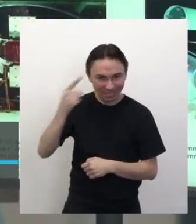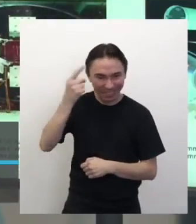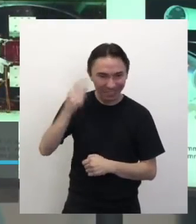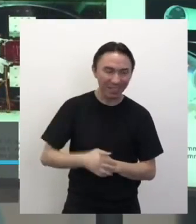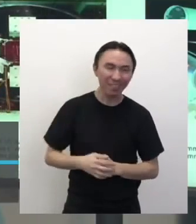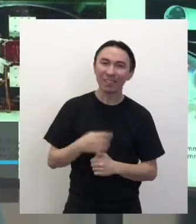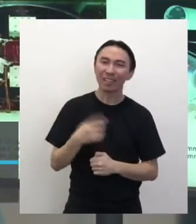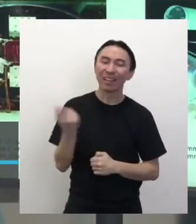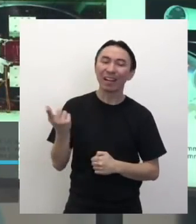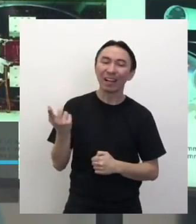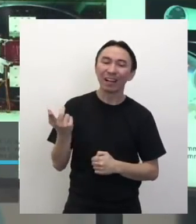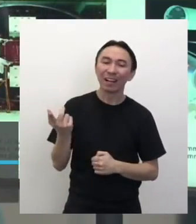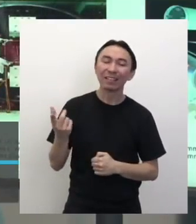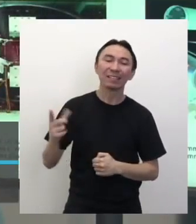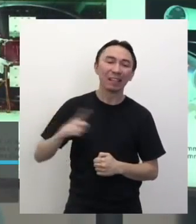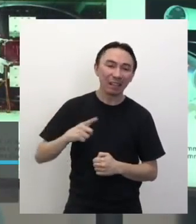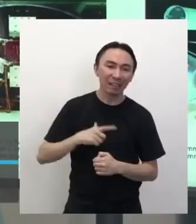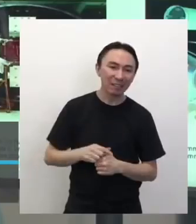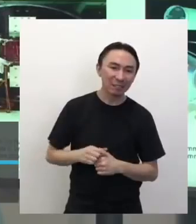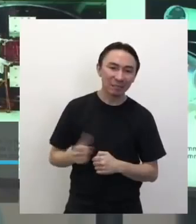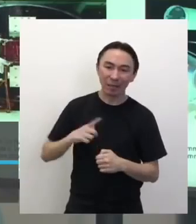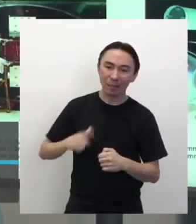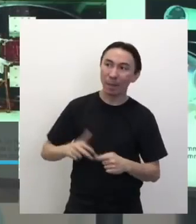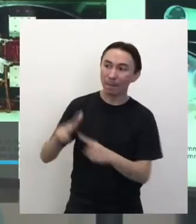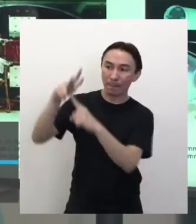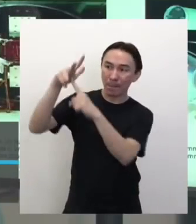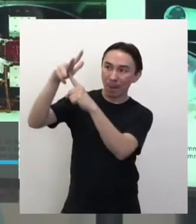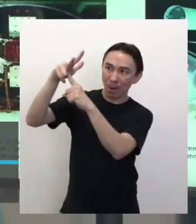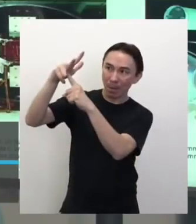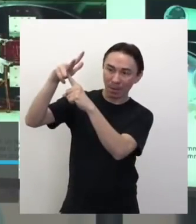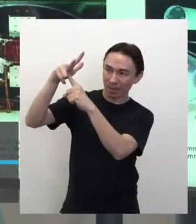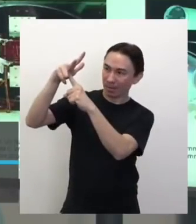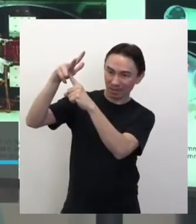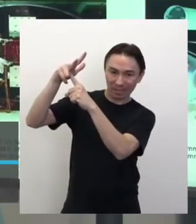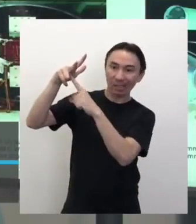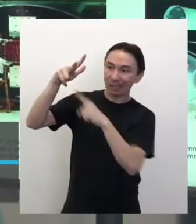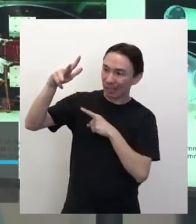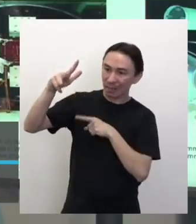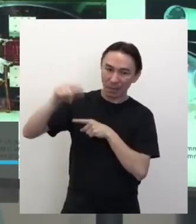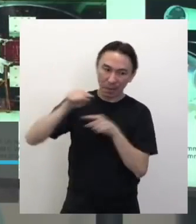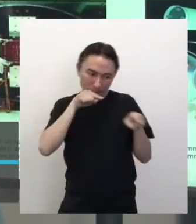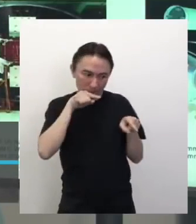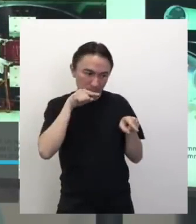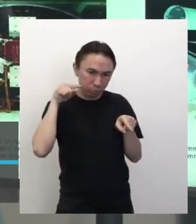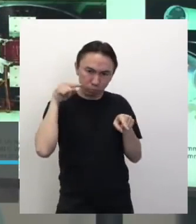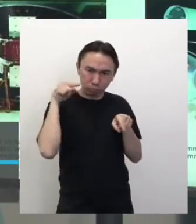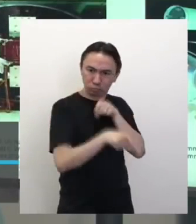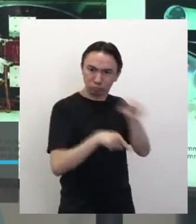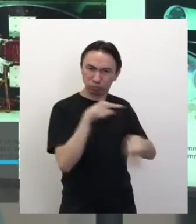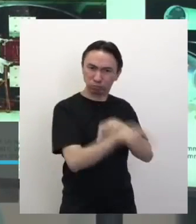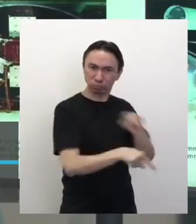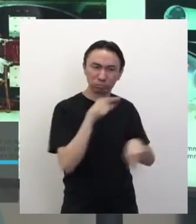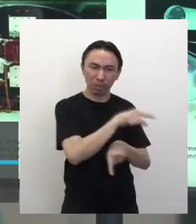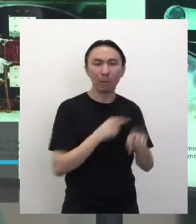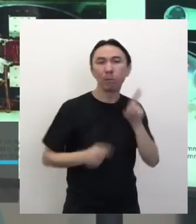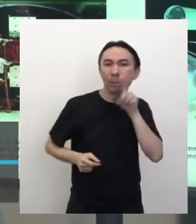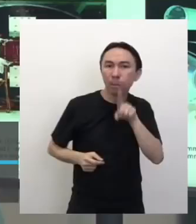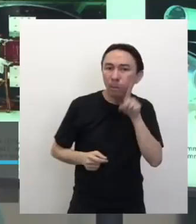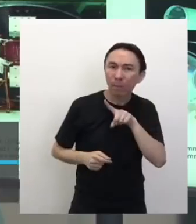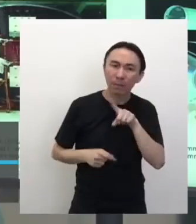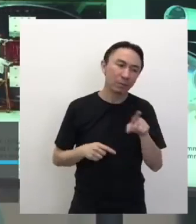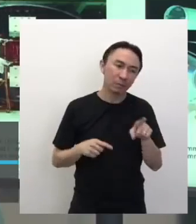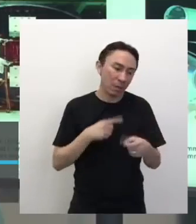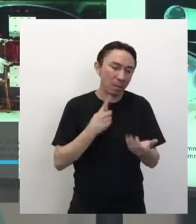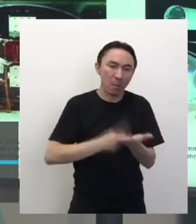lançava satélites com mísseis apontando aí para os Estados Unidos e para os aliados dos Estados